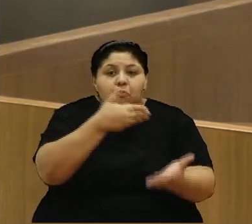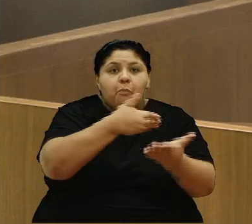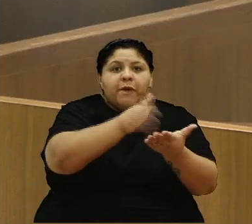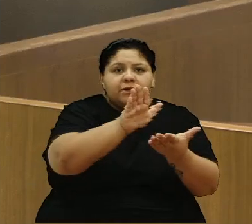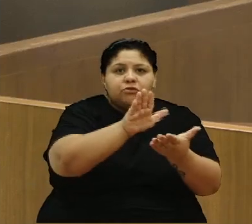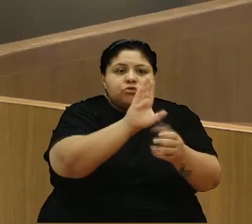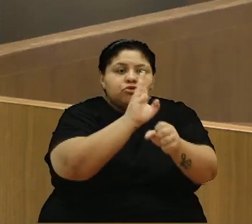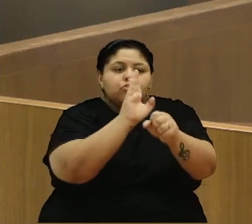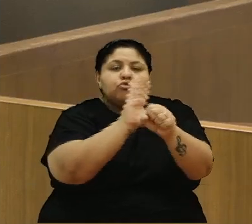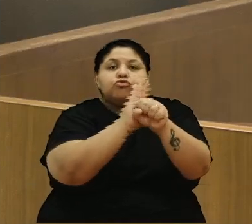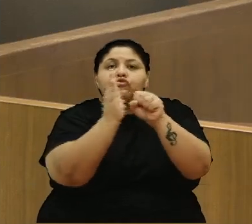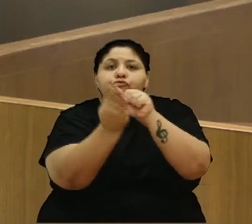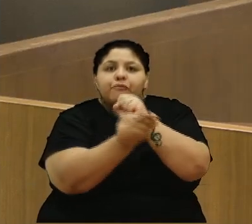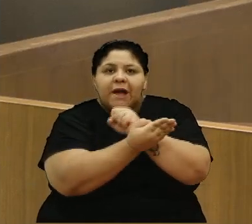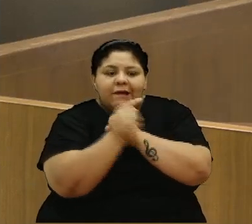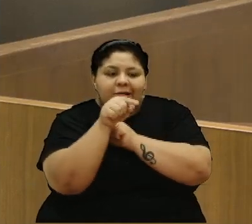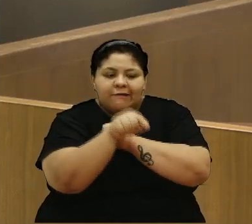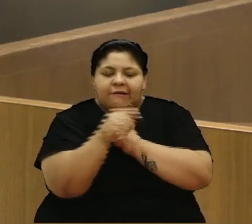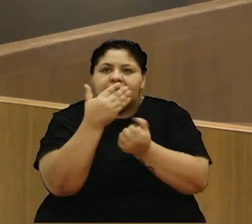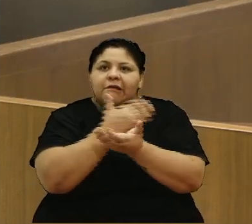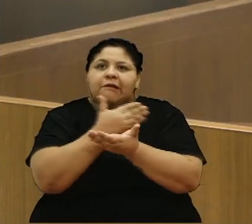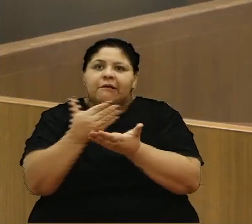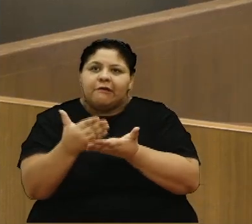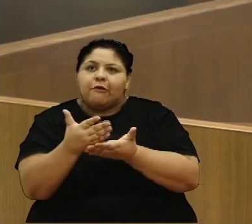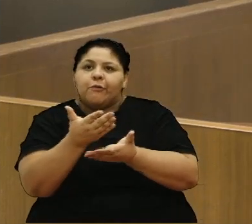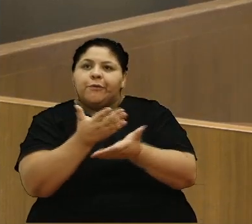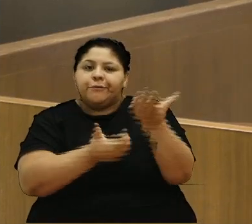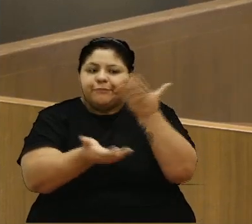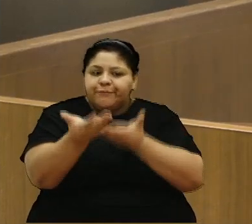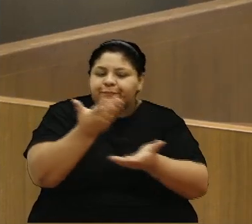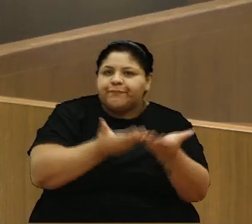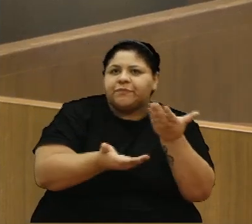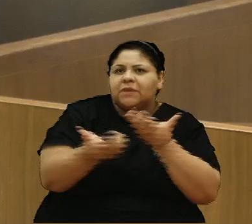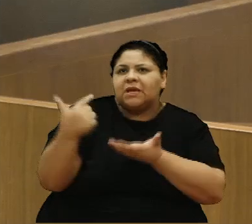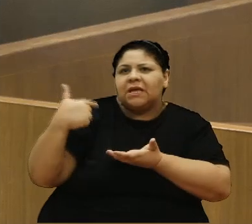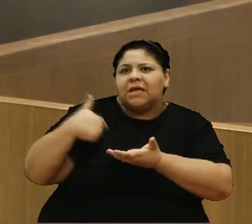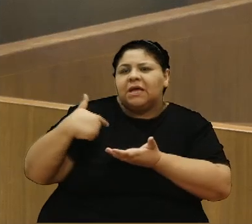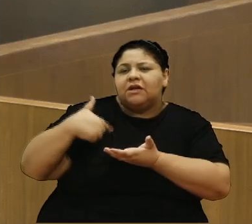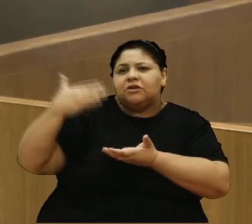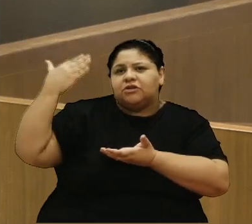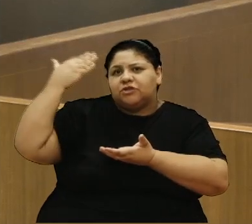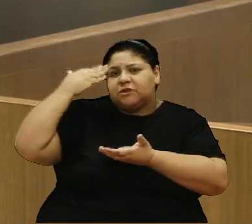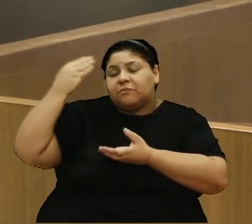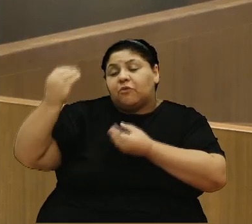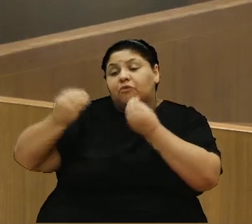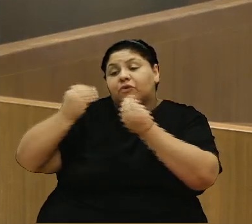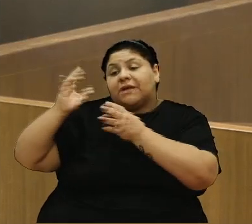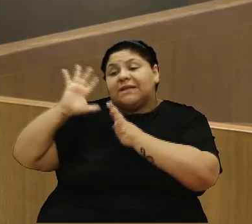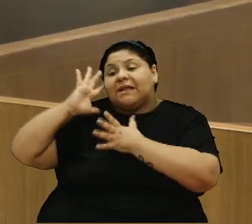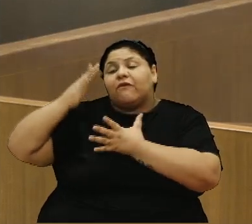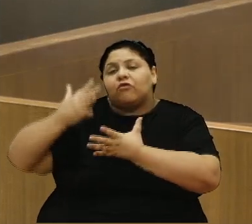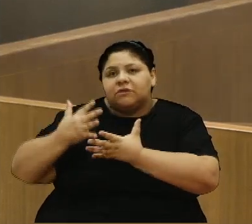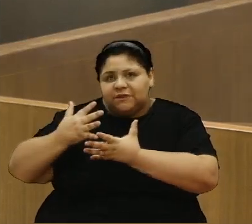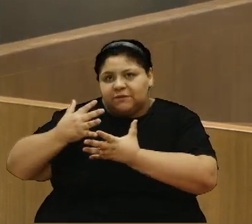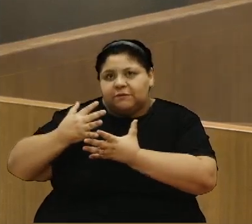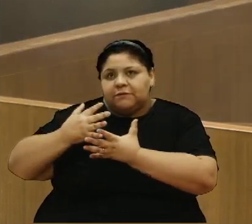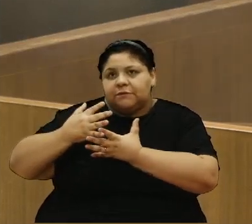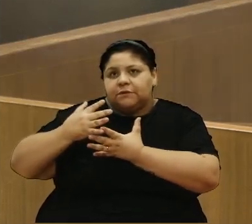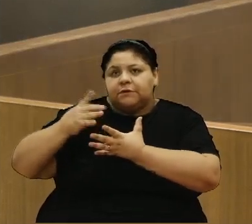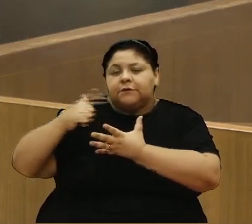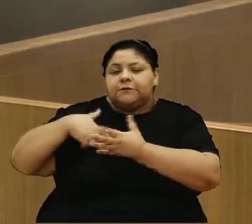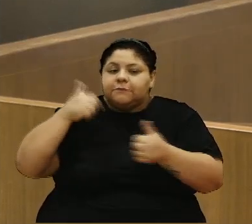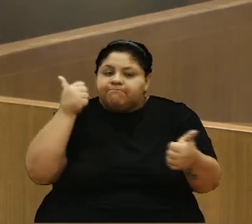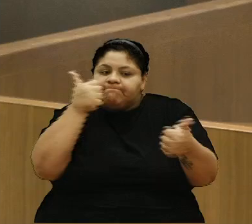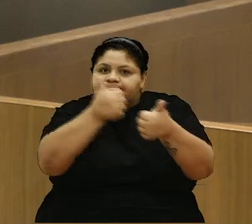Serra. E aí, a partir de algumas lideranças comunitárias, passei a ter conhecimento da situação que estava acontecendo lá. E aí, me